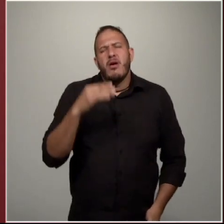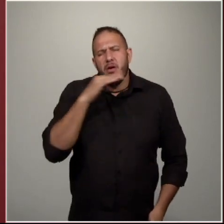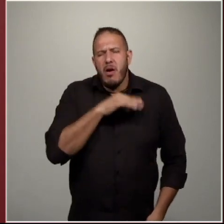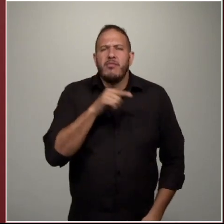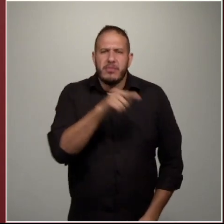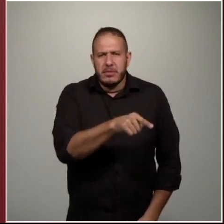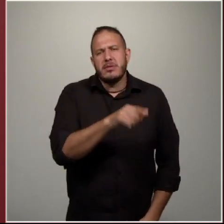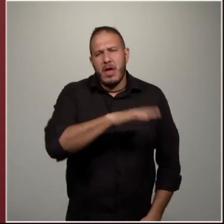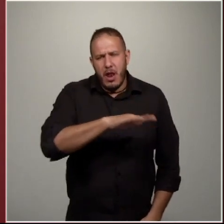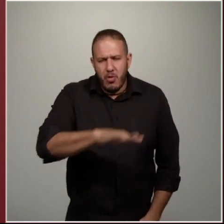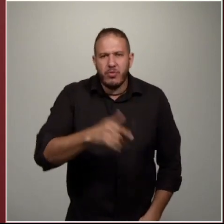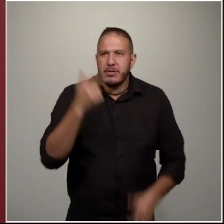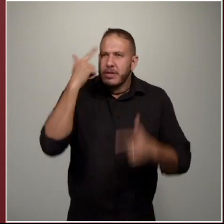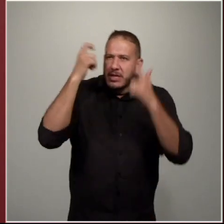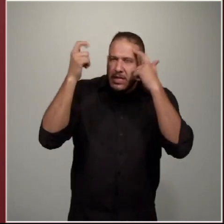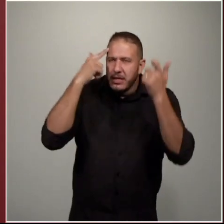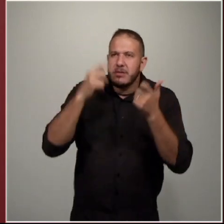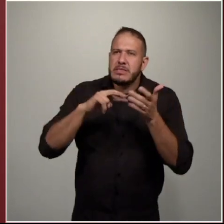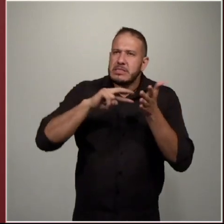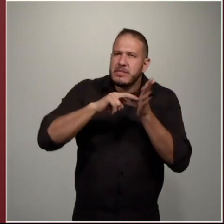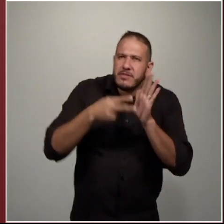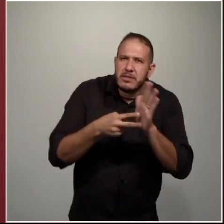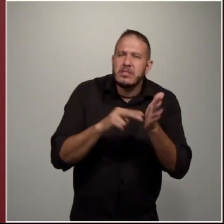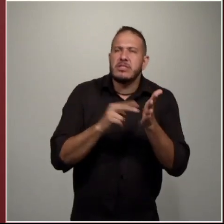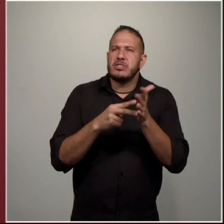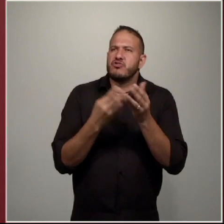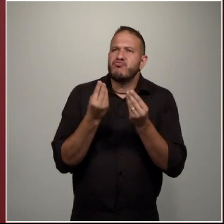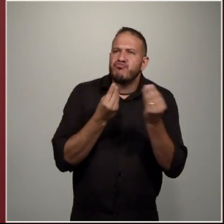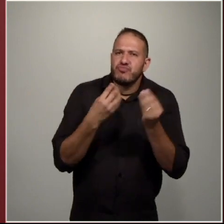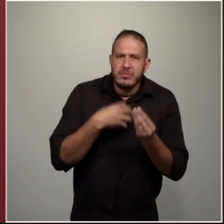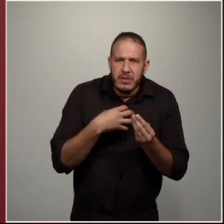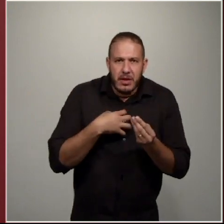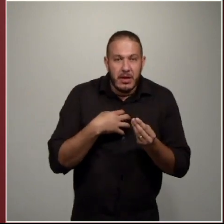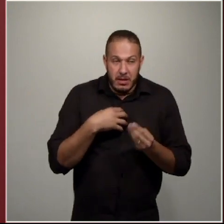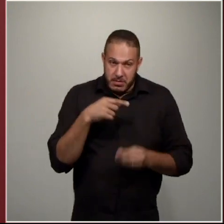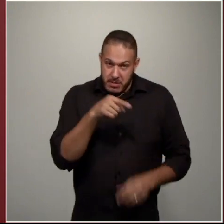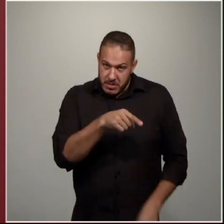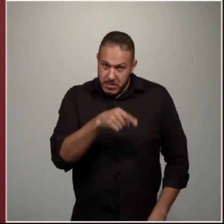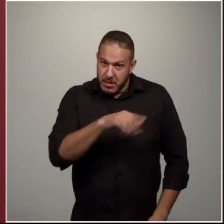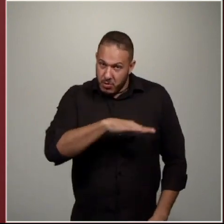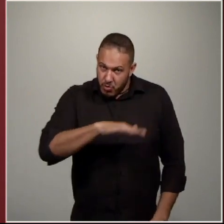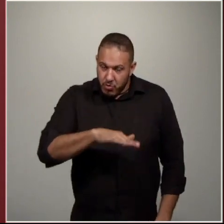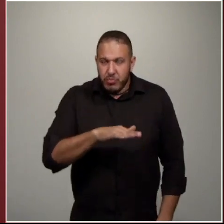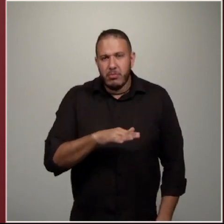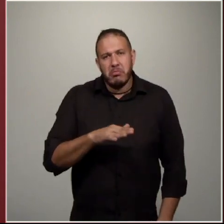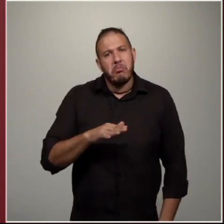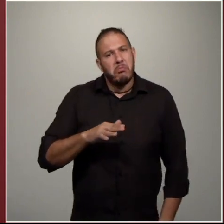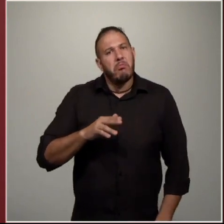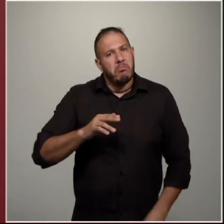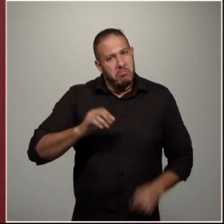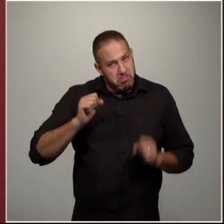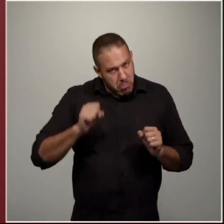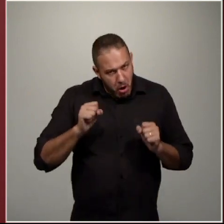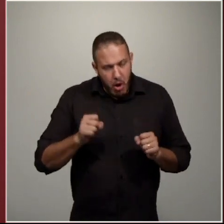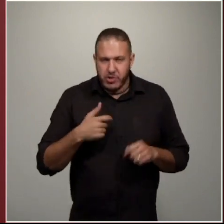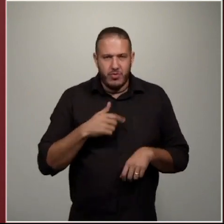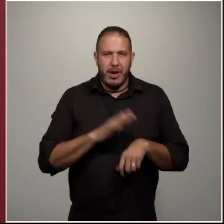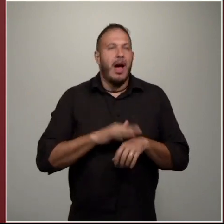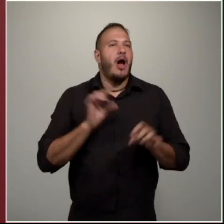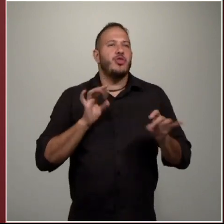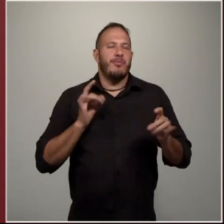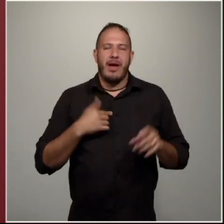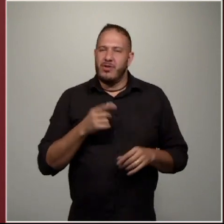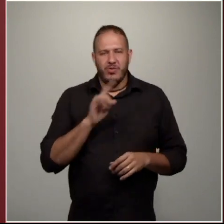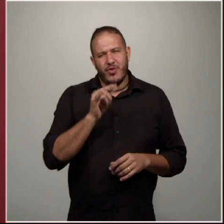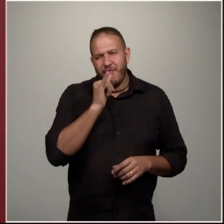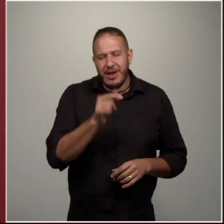aluno que cria sentido e significado porque ele está aprendendo ele vai provavelmente não de modo automático por